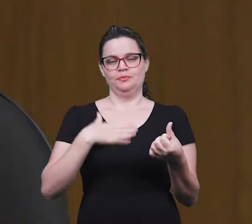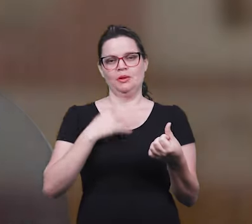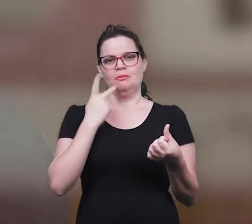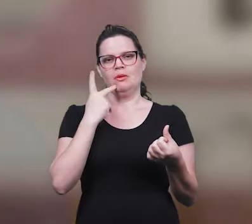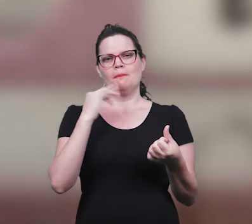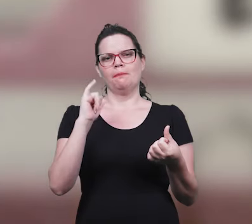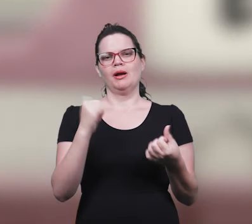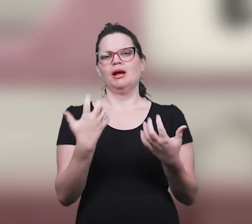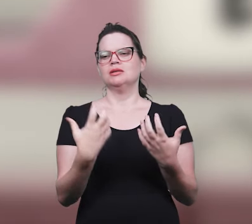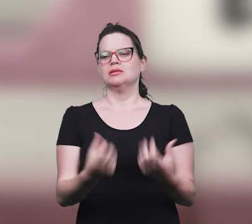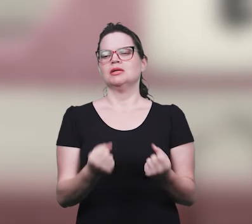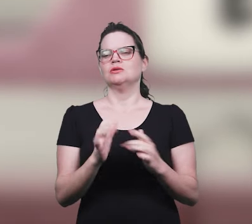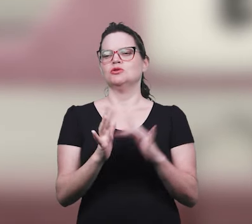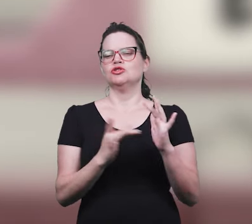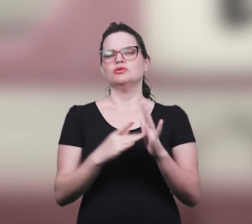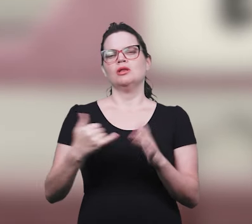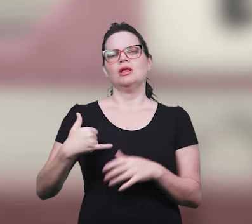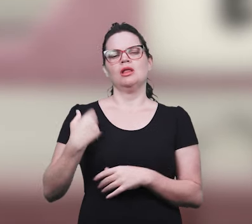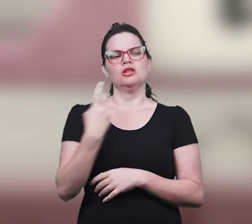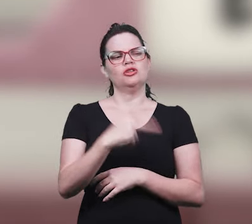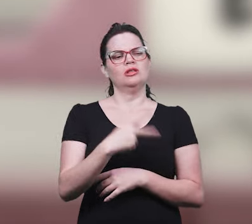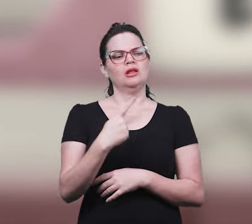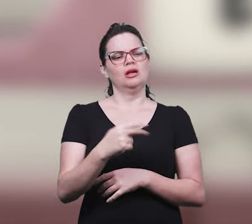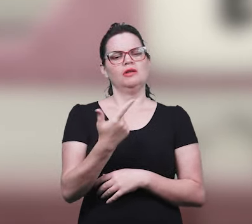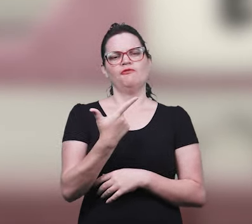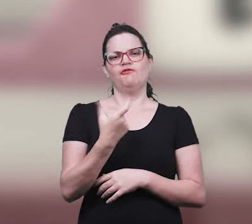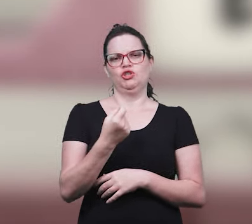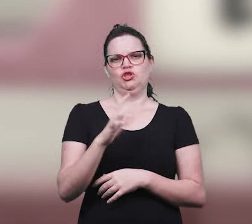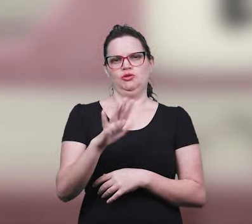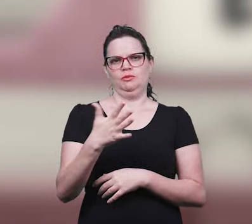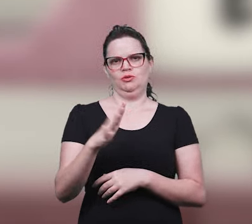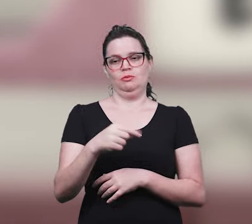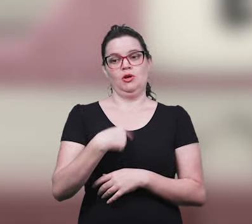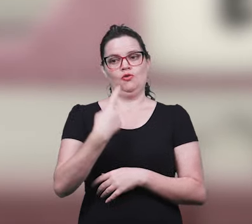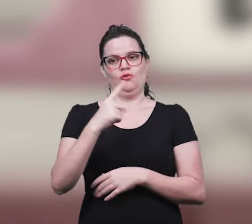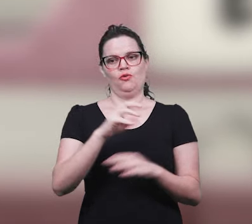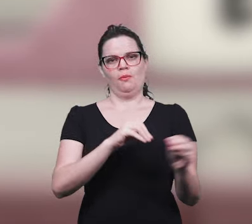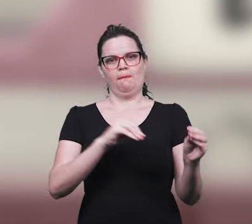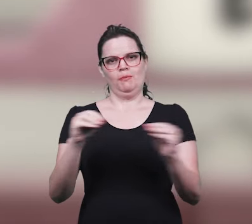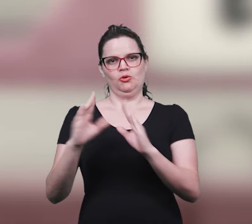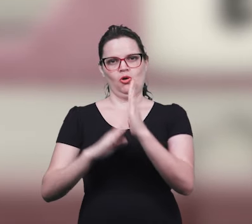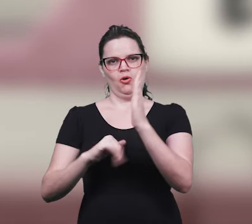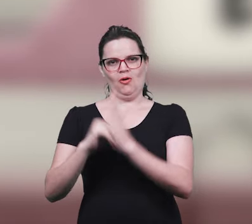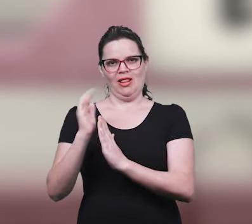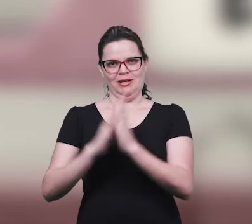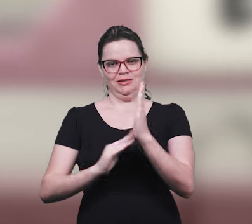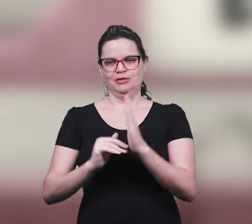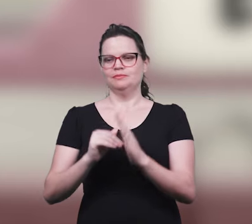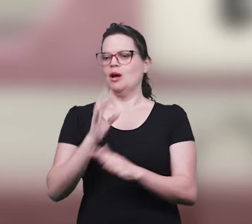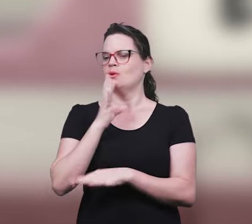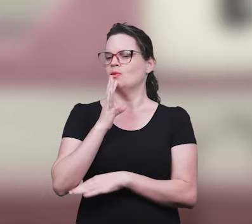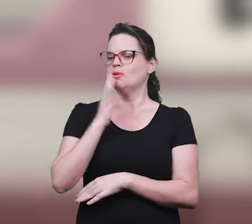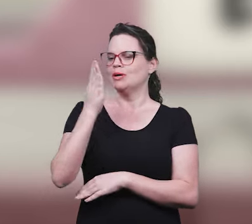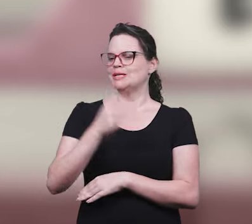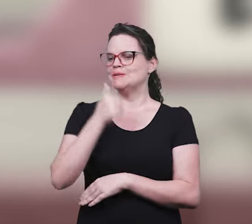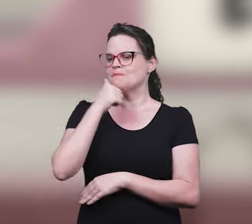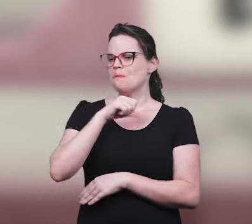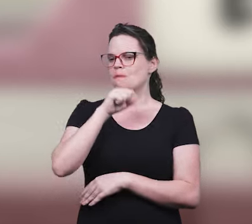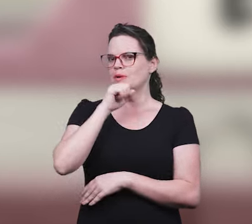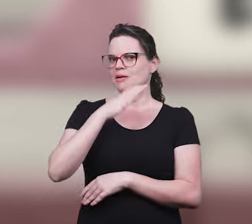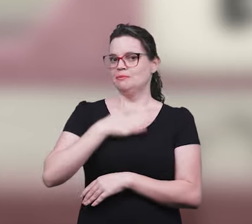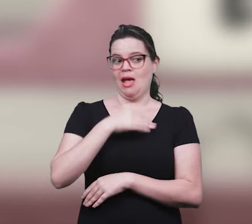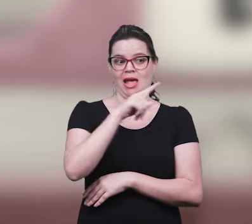se converteu aos 20 anos, foi morar lá em São Domingos, conheceu minha mãe. Ele era